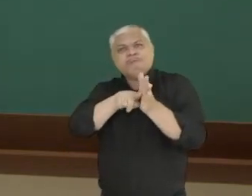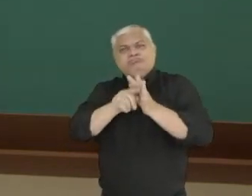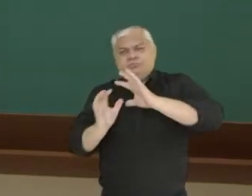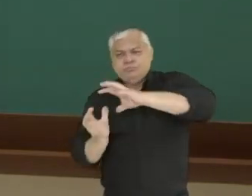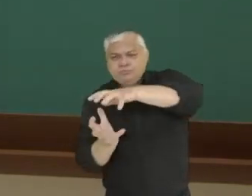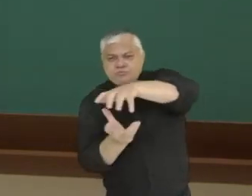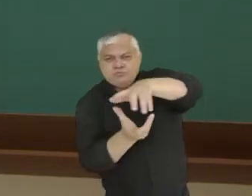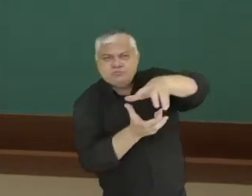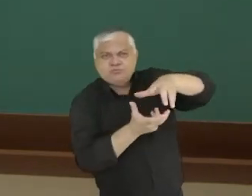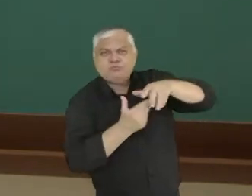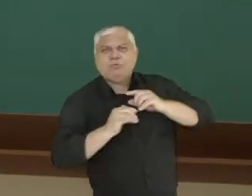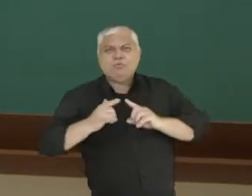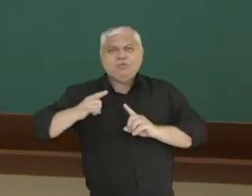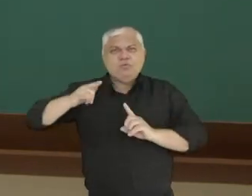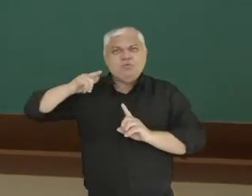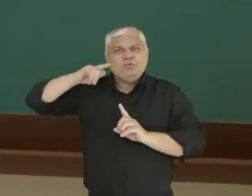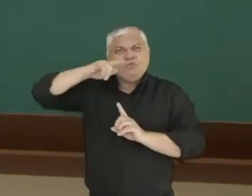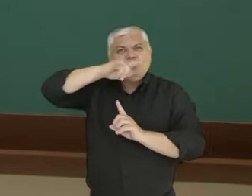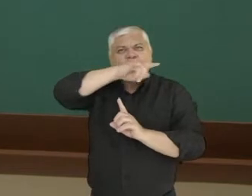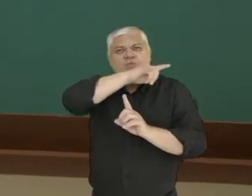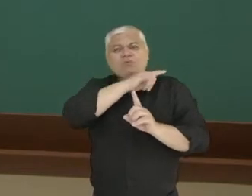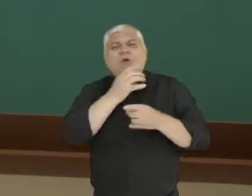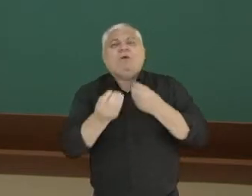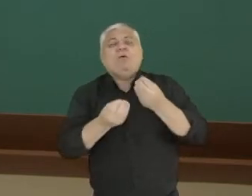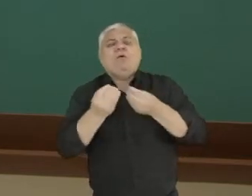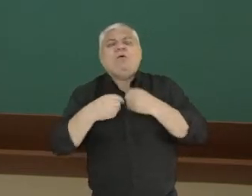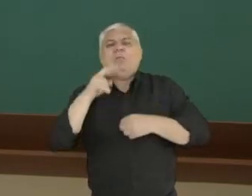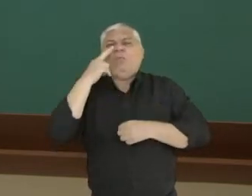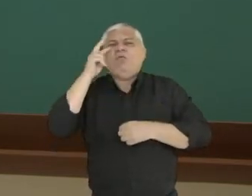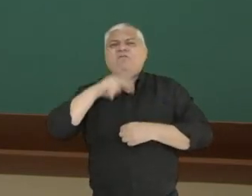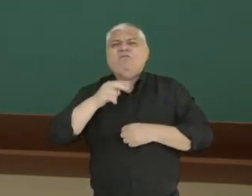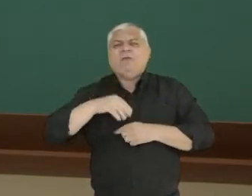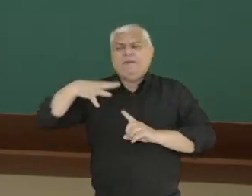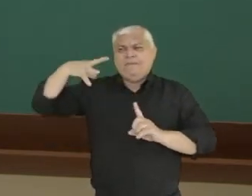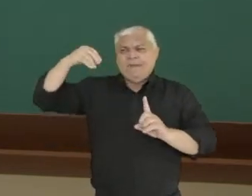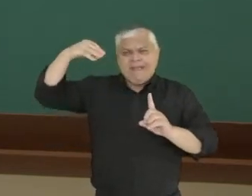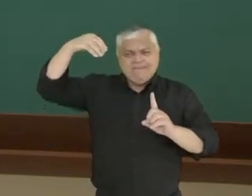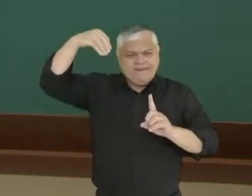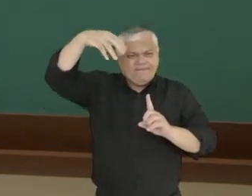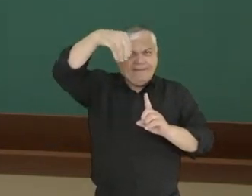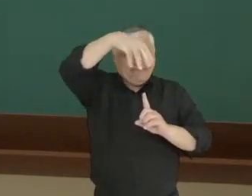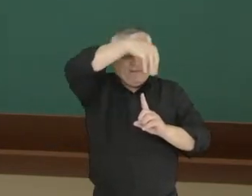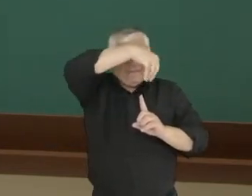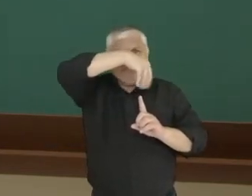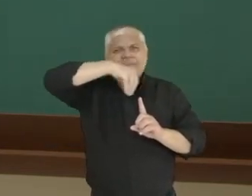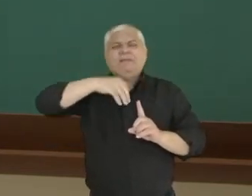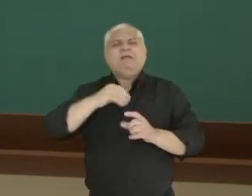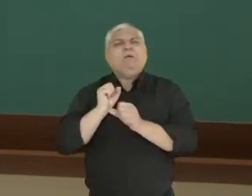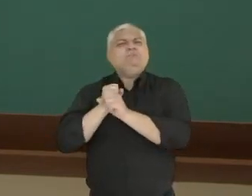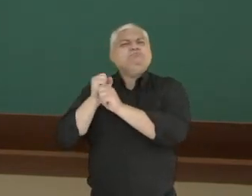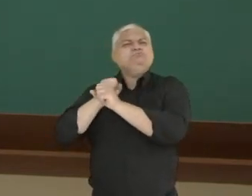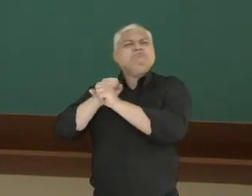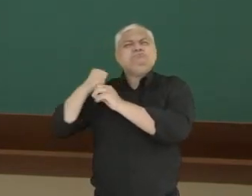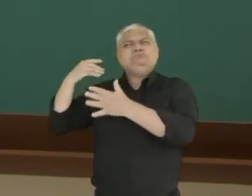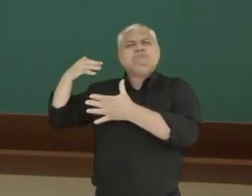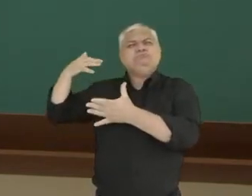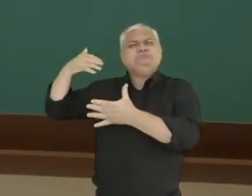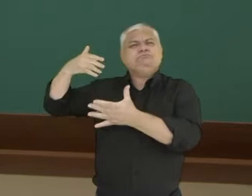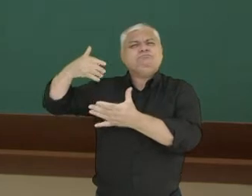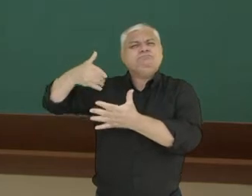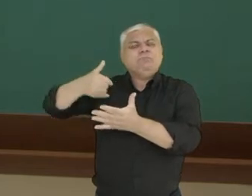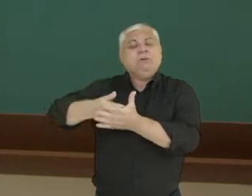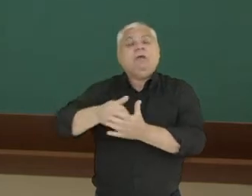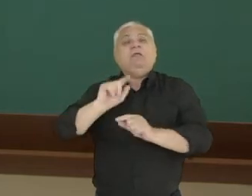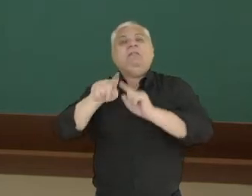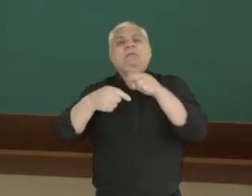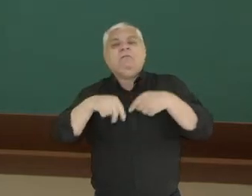Então nós vamos realizar uma análise de diferentes imagens que foram coletadas ao longo do tempo e ainda realizar a interpretação